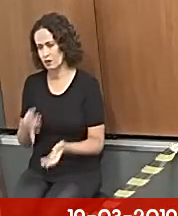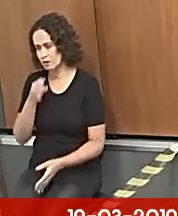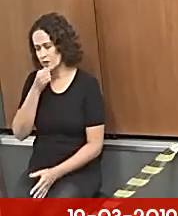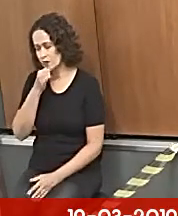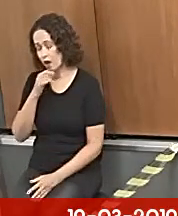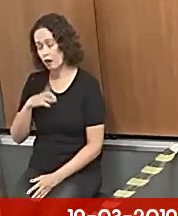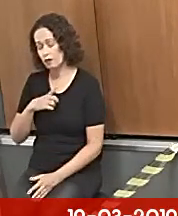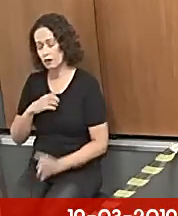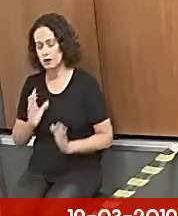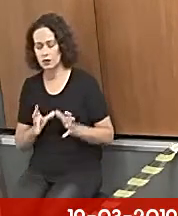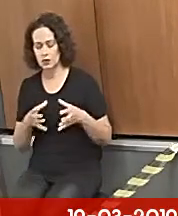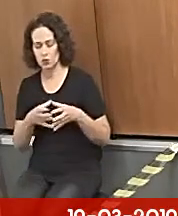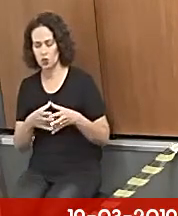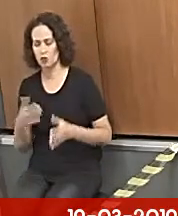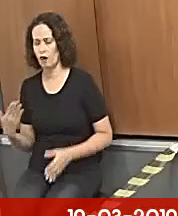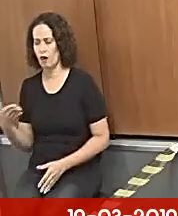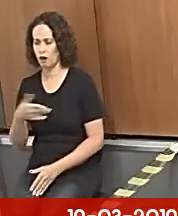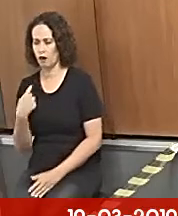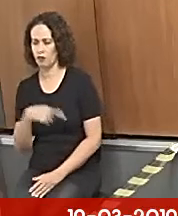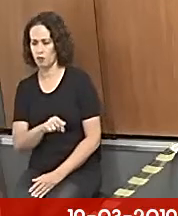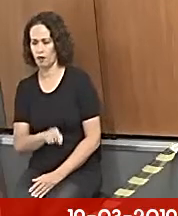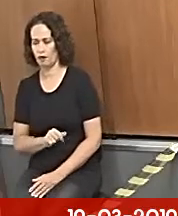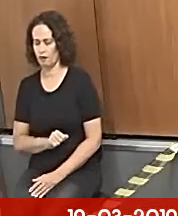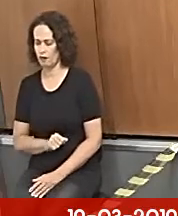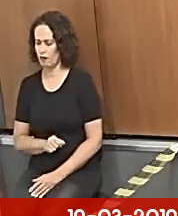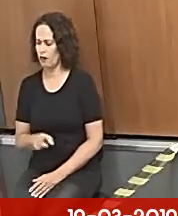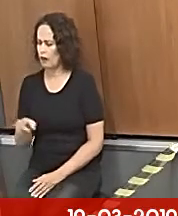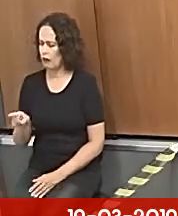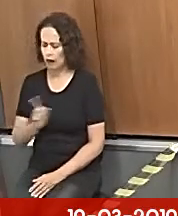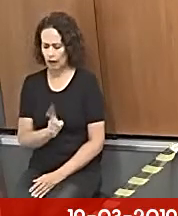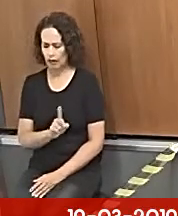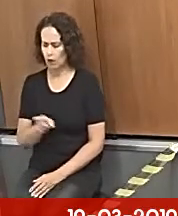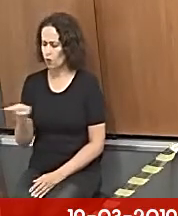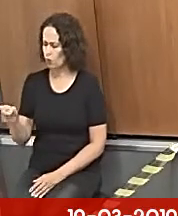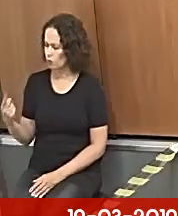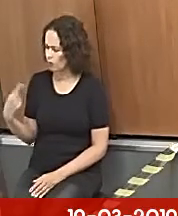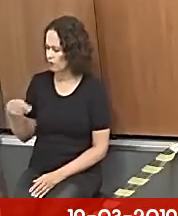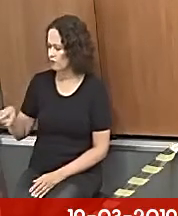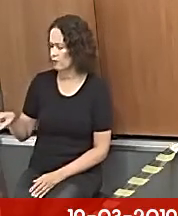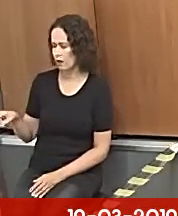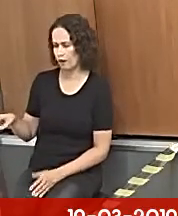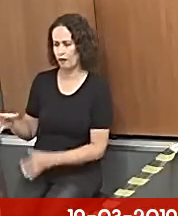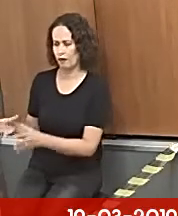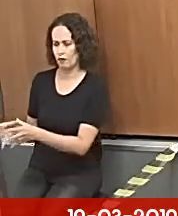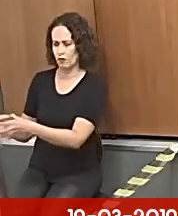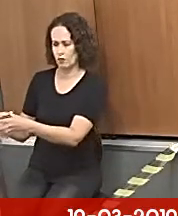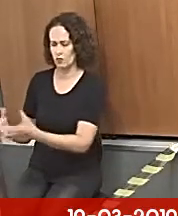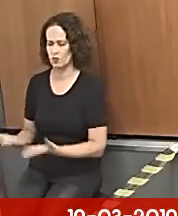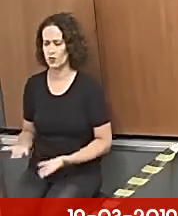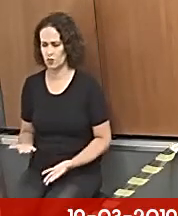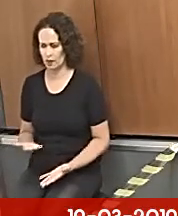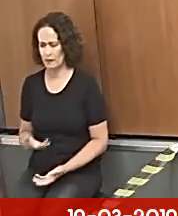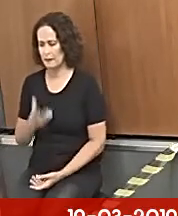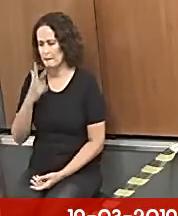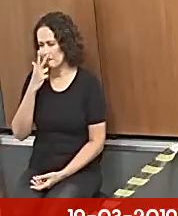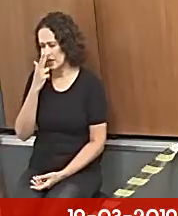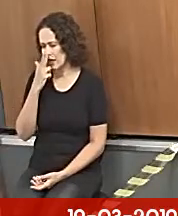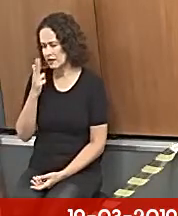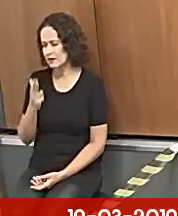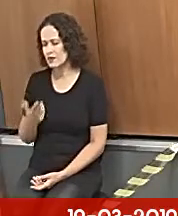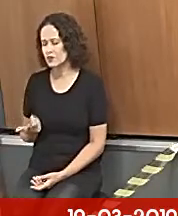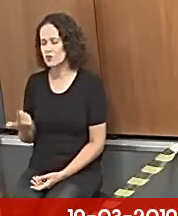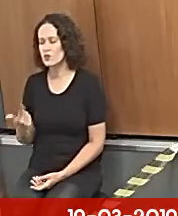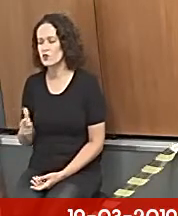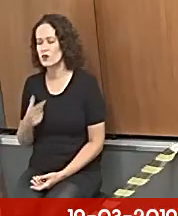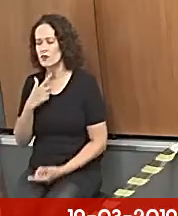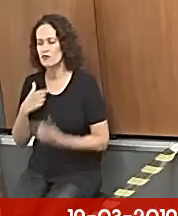comissão aqui a então vou para lá mas não é que eu vou para lá querendo e aqui vou pra lá porque eu quero discutir eu quero brigar